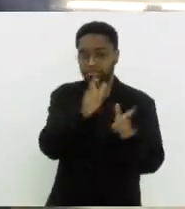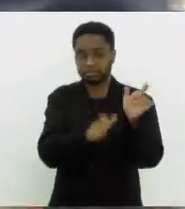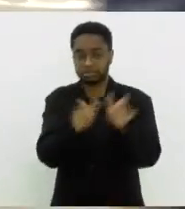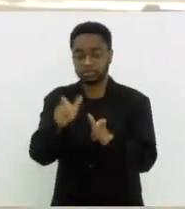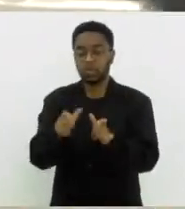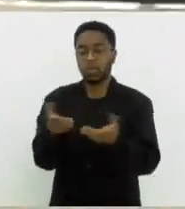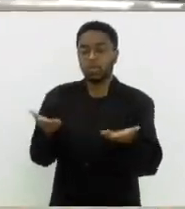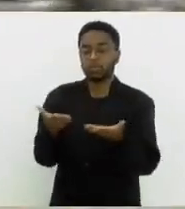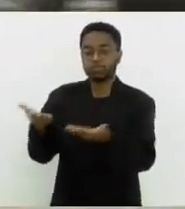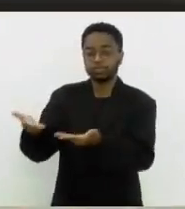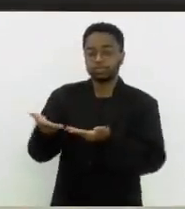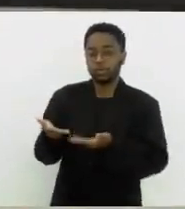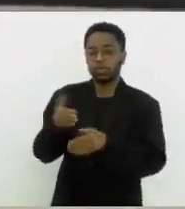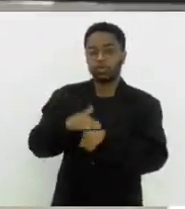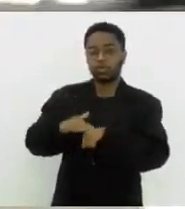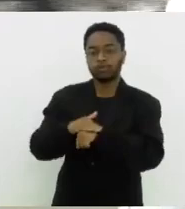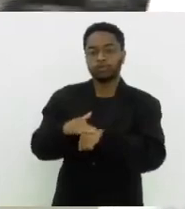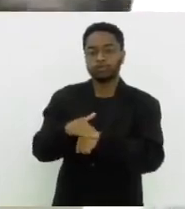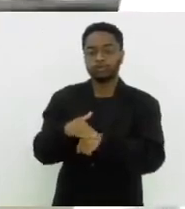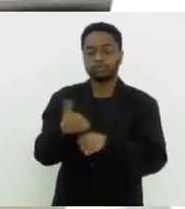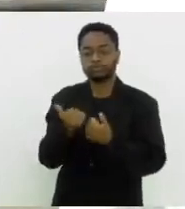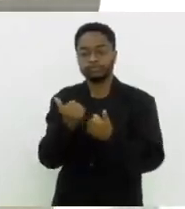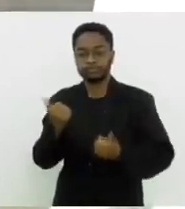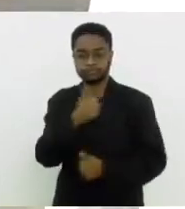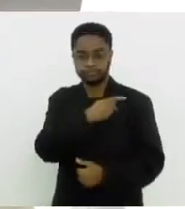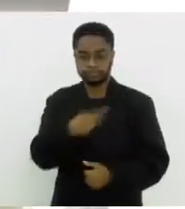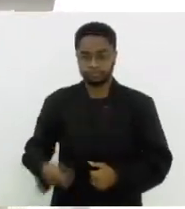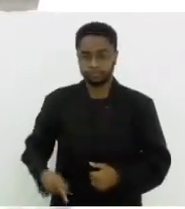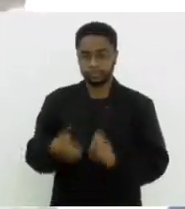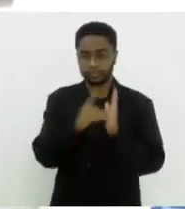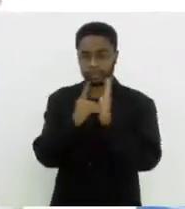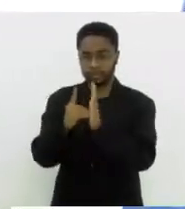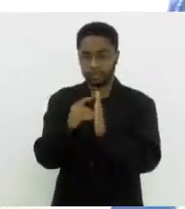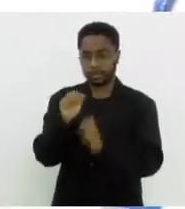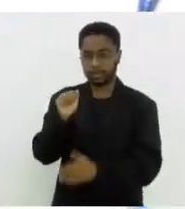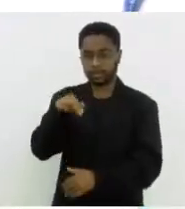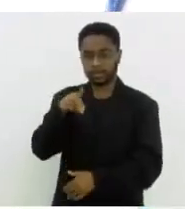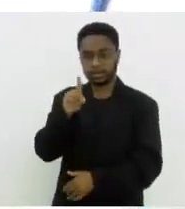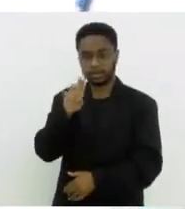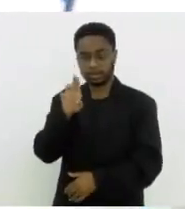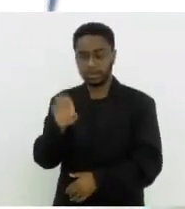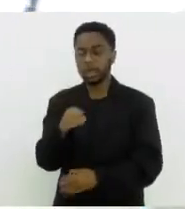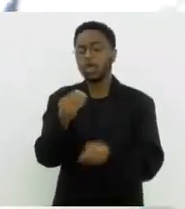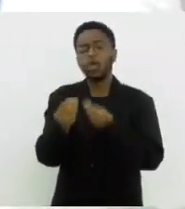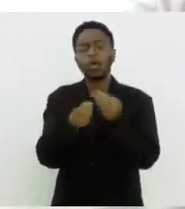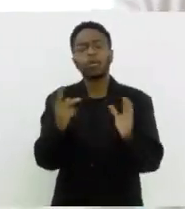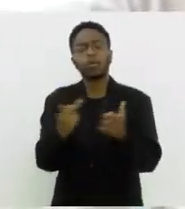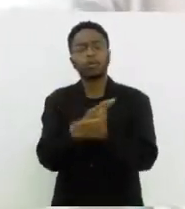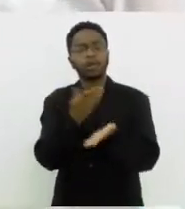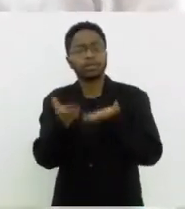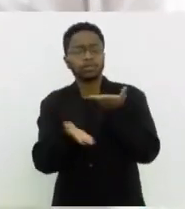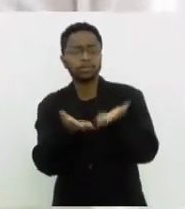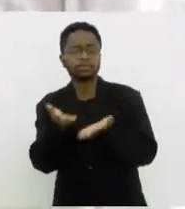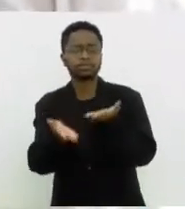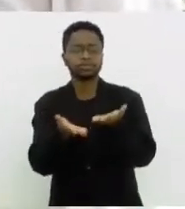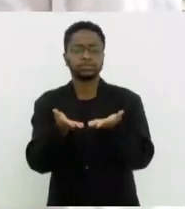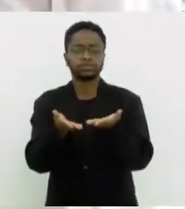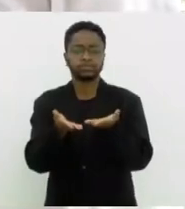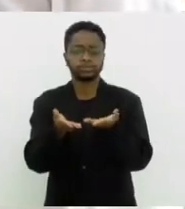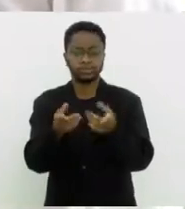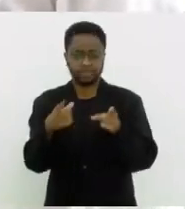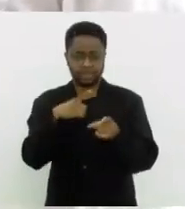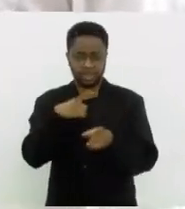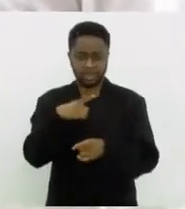conversar com a gente essa manhã é o vice-presidente do Detran, o André Mônica. André, como que é realizado esse atendimento? É a partir de uma